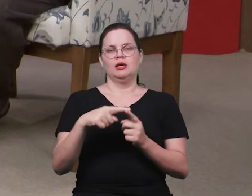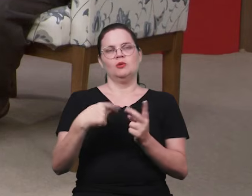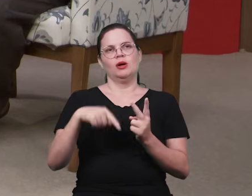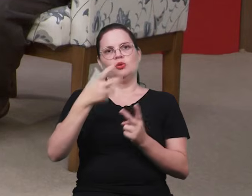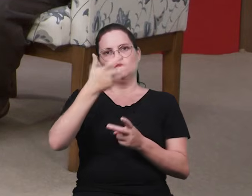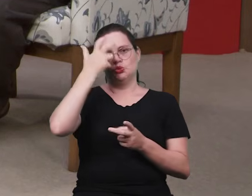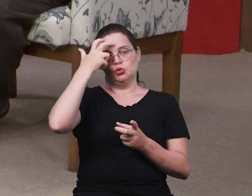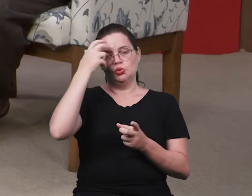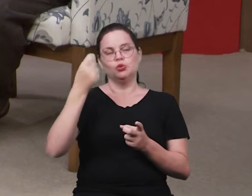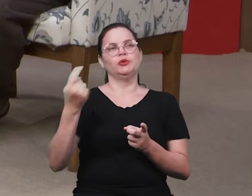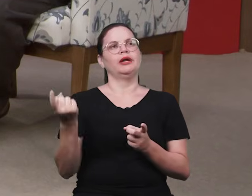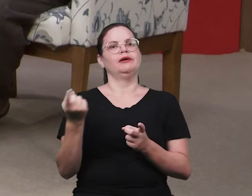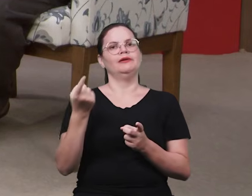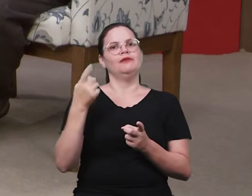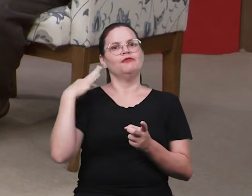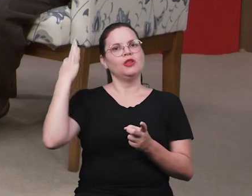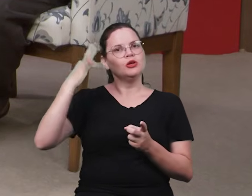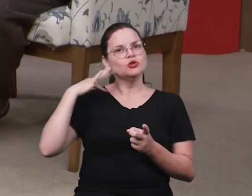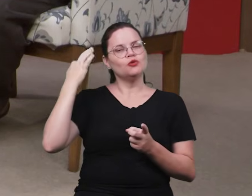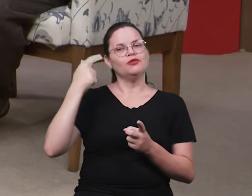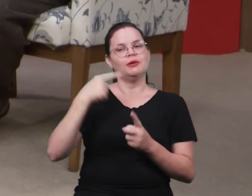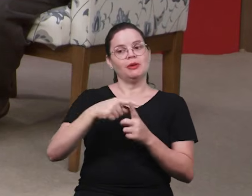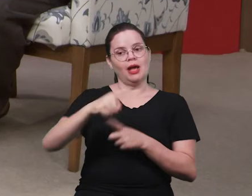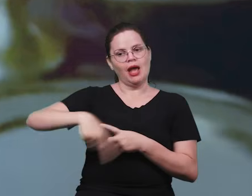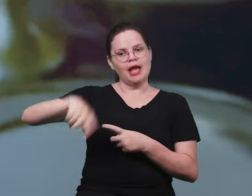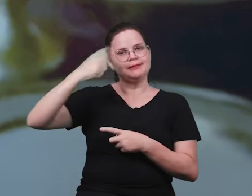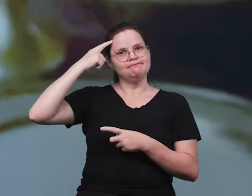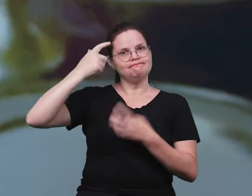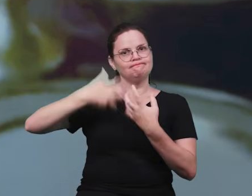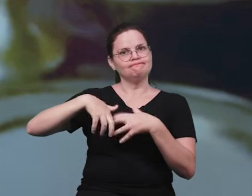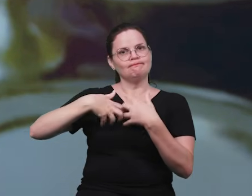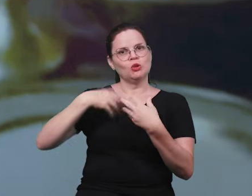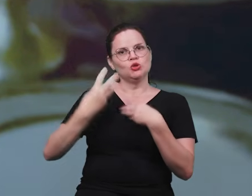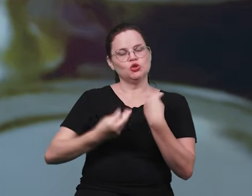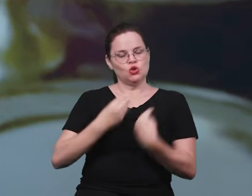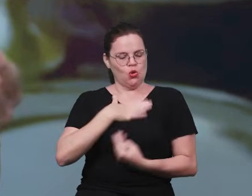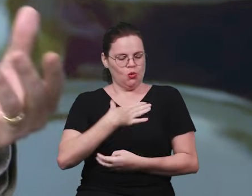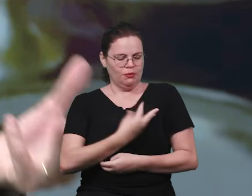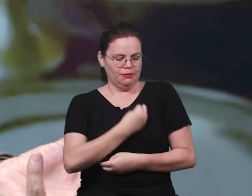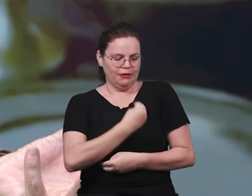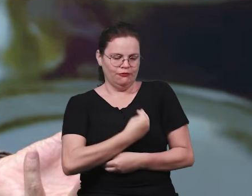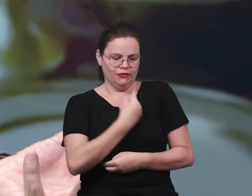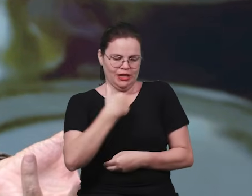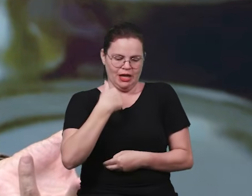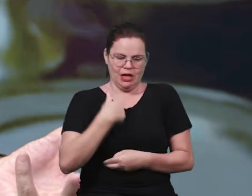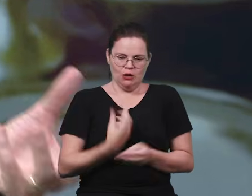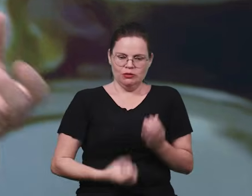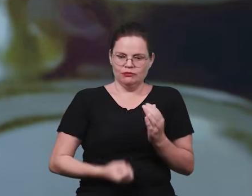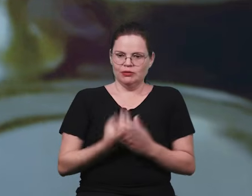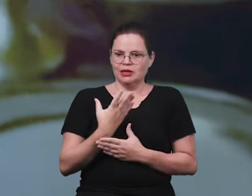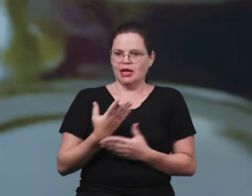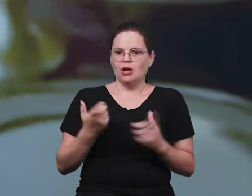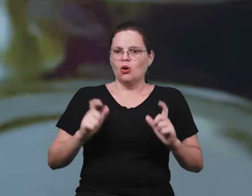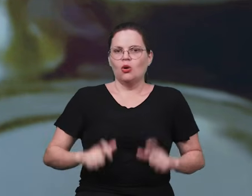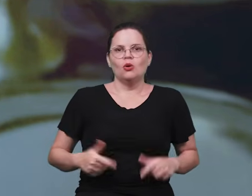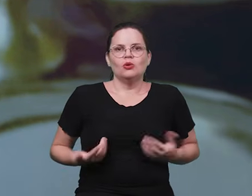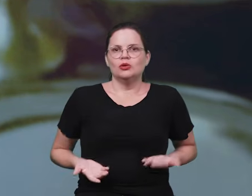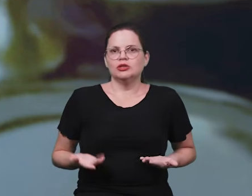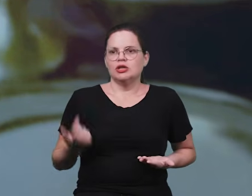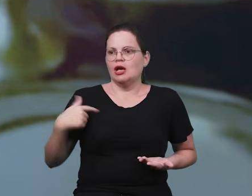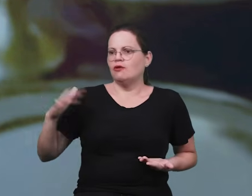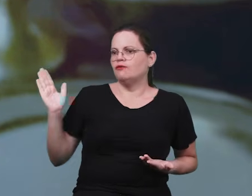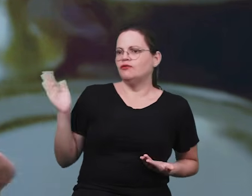no sentido de levar o homem a pensar na sua existência, na sua origem, onde estamos, para